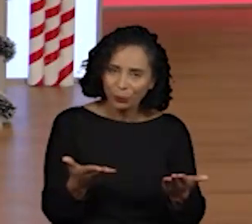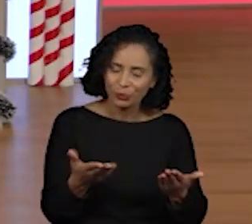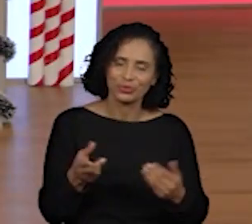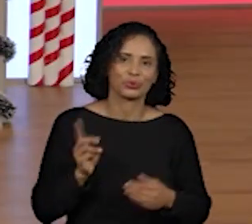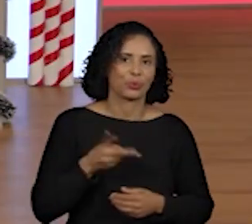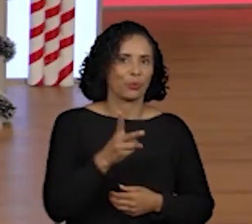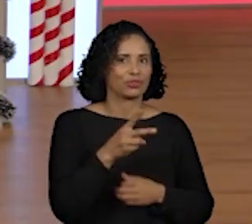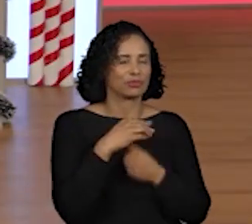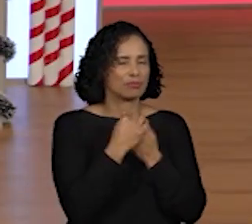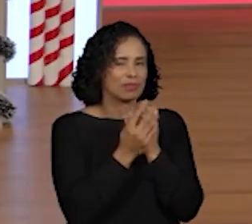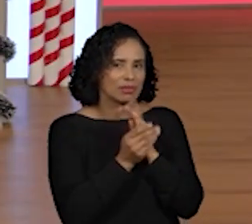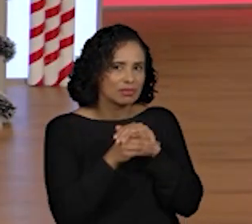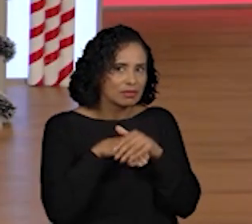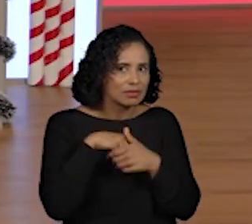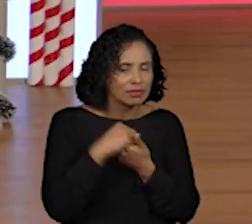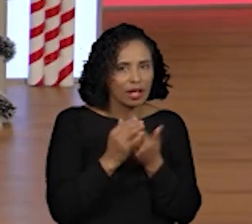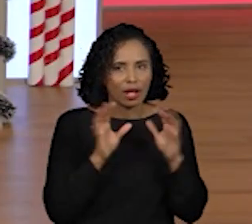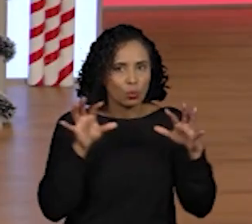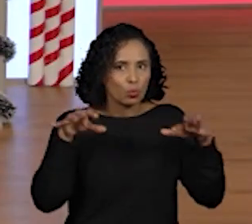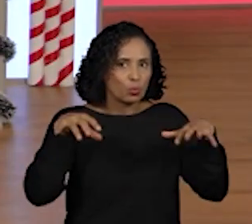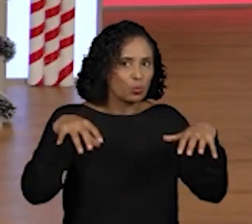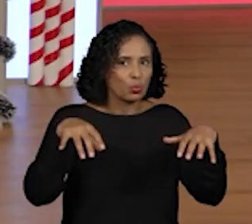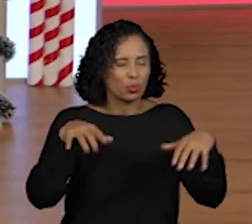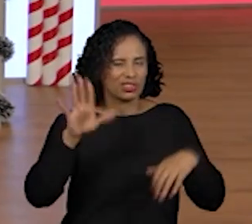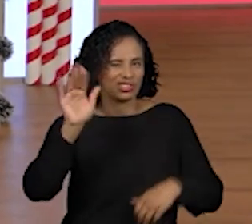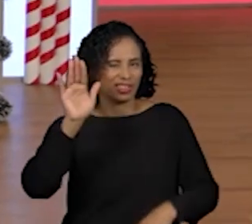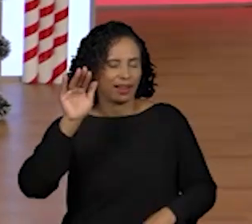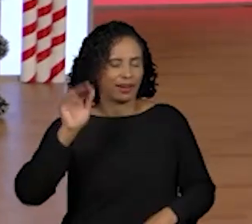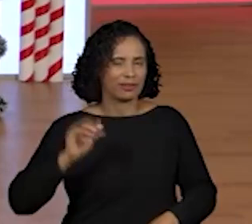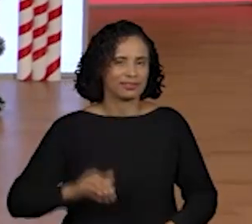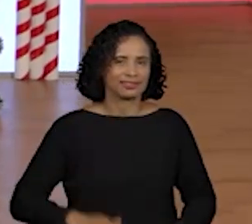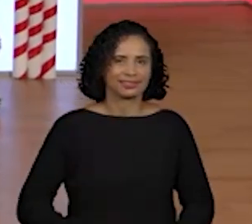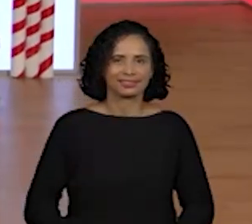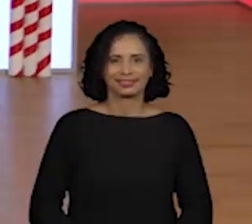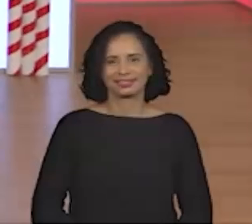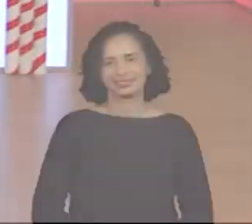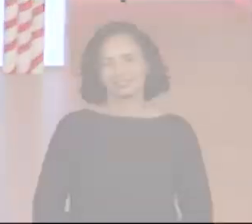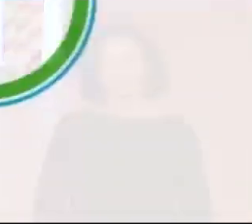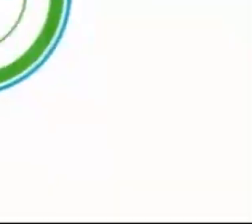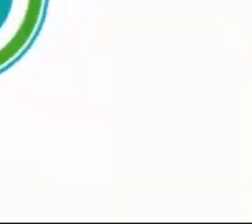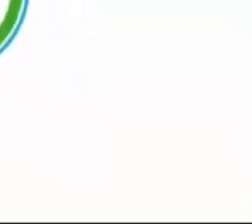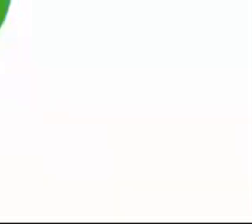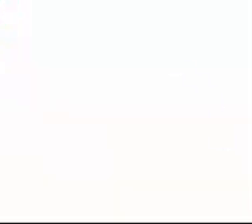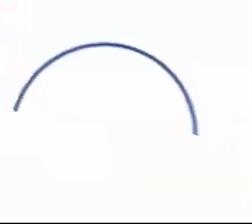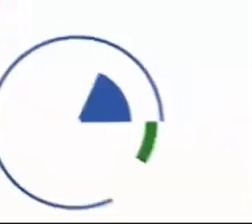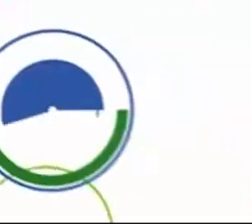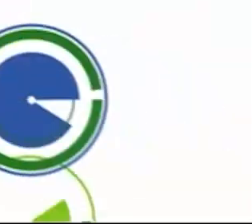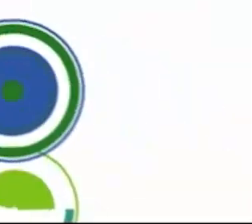mistério e assombração. Tchau!